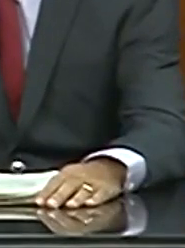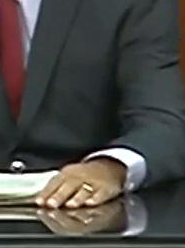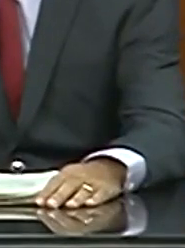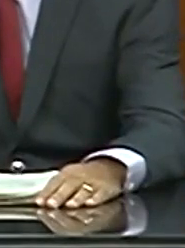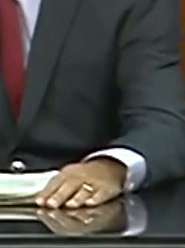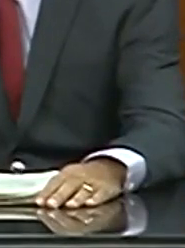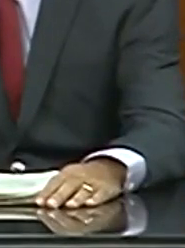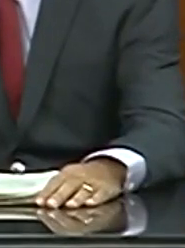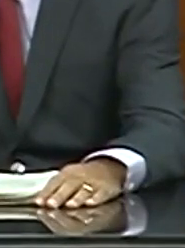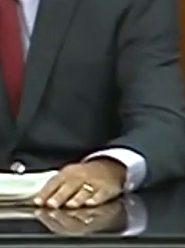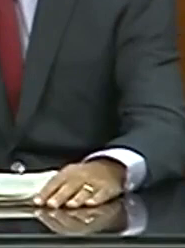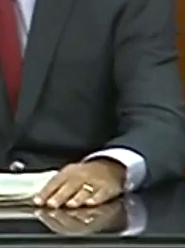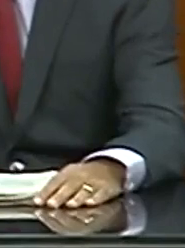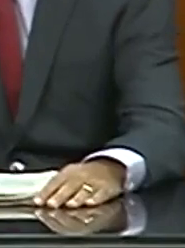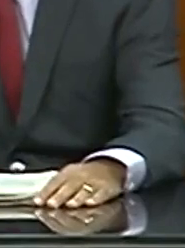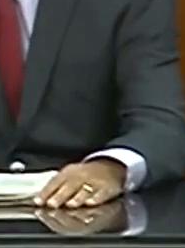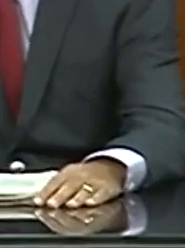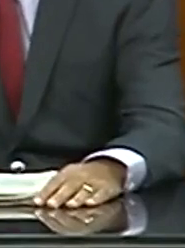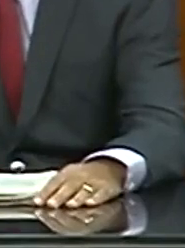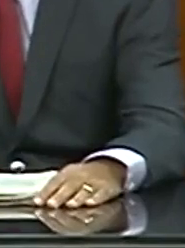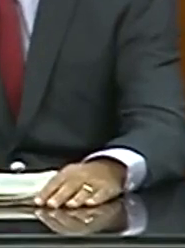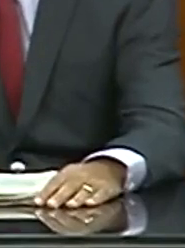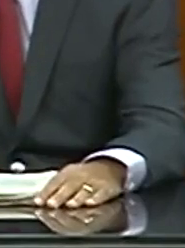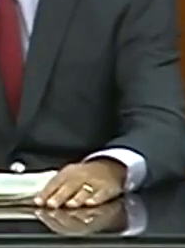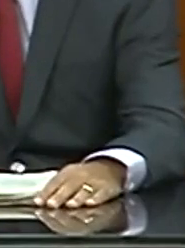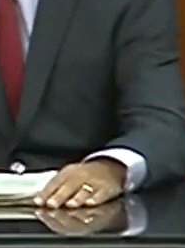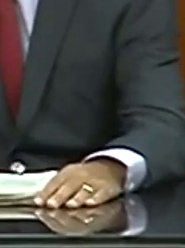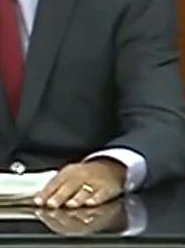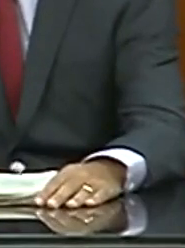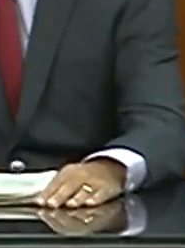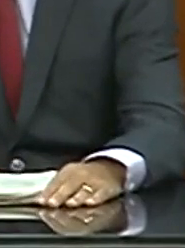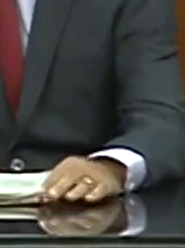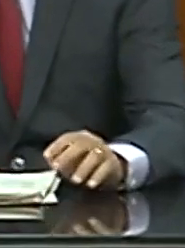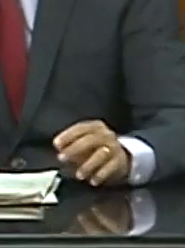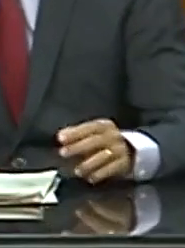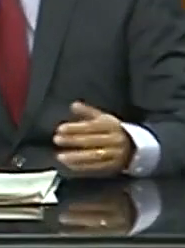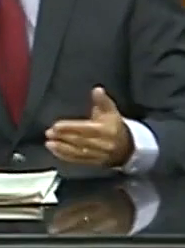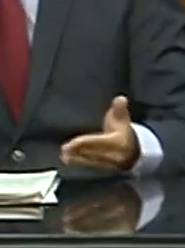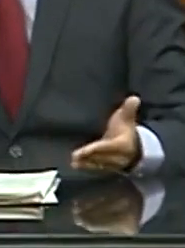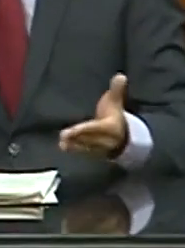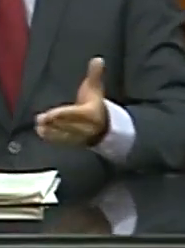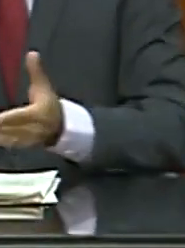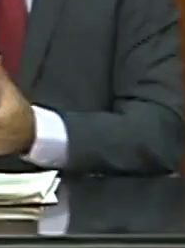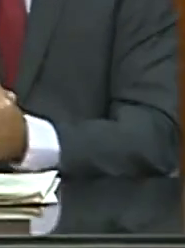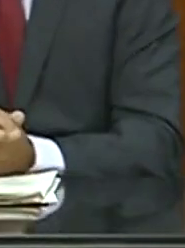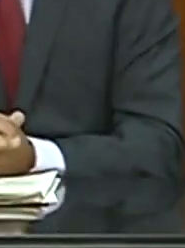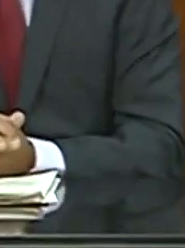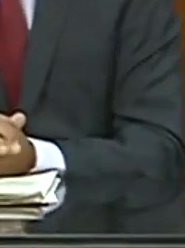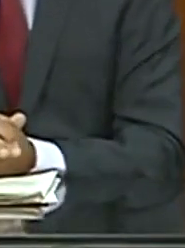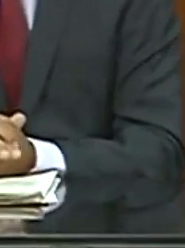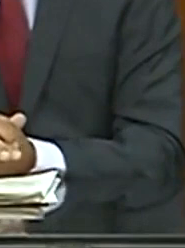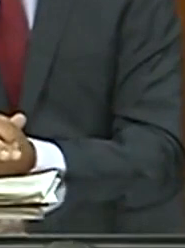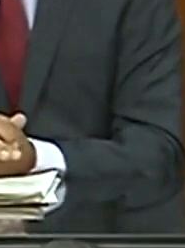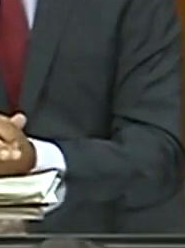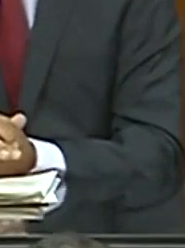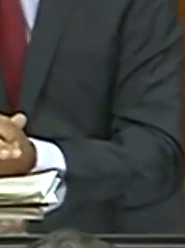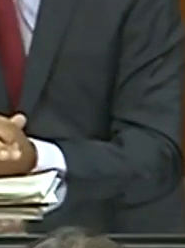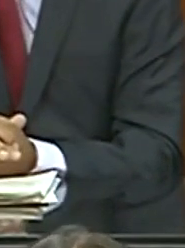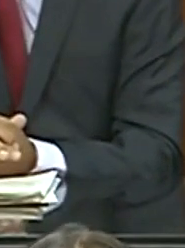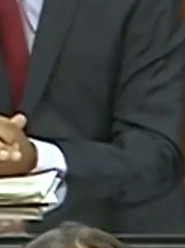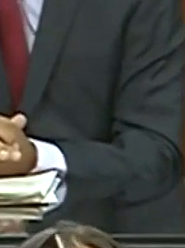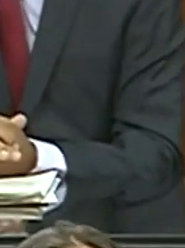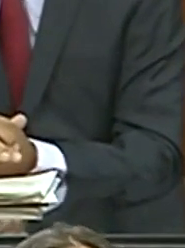à posse aqui, que não é uma questão muito comum. Isso, a própria presença de Romeu Zema na